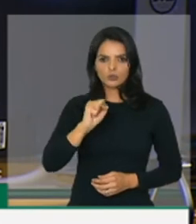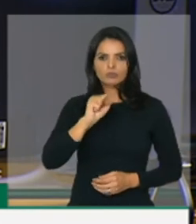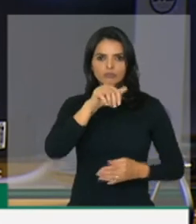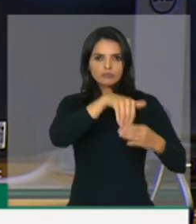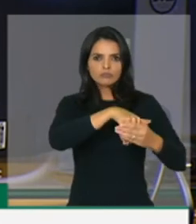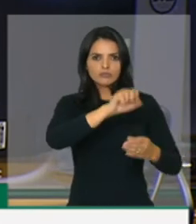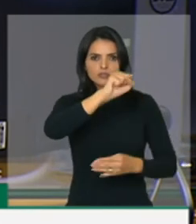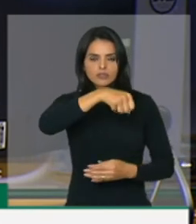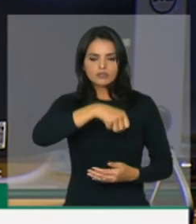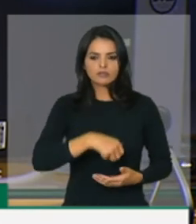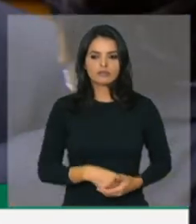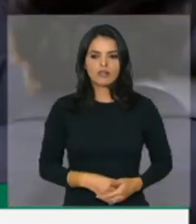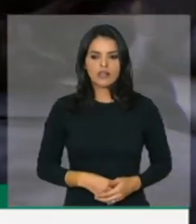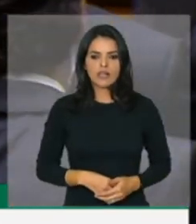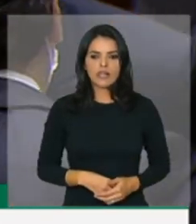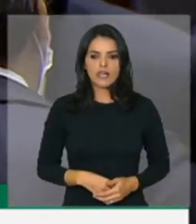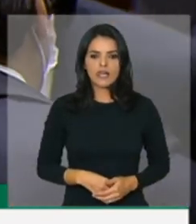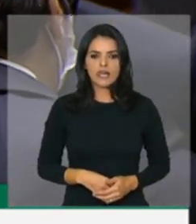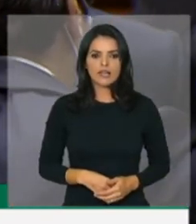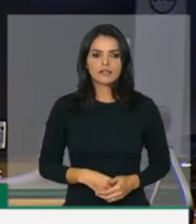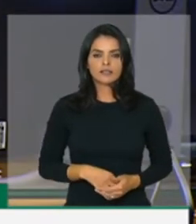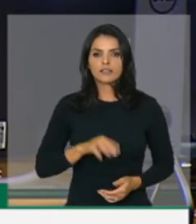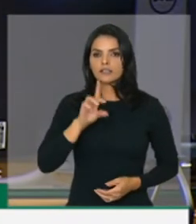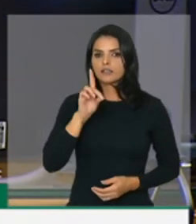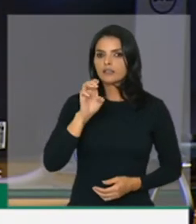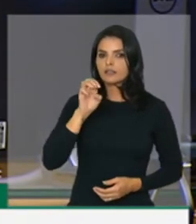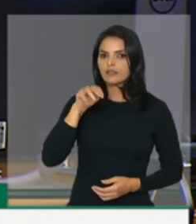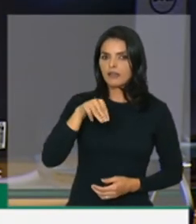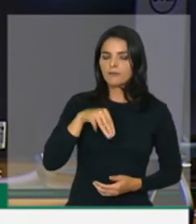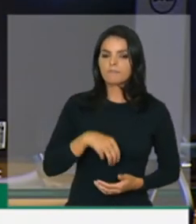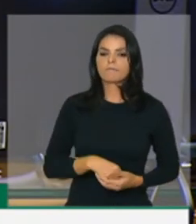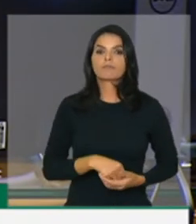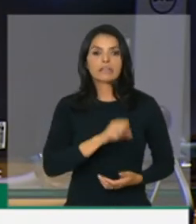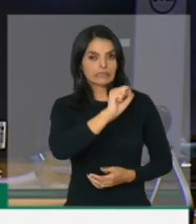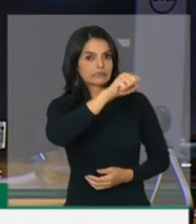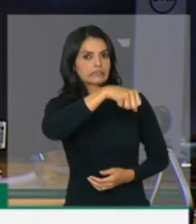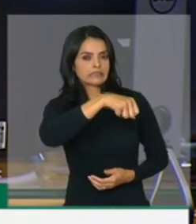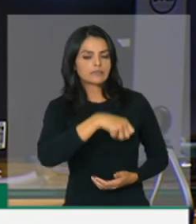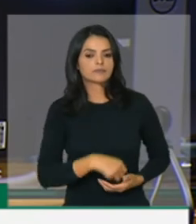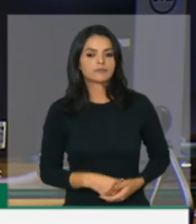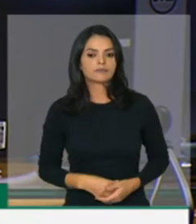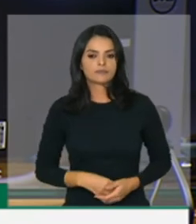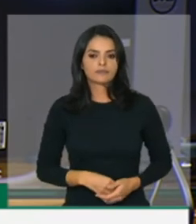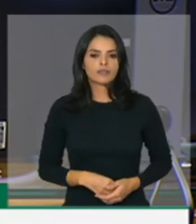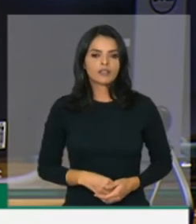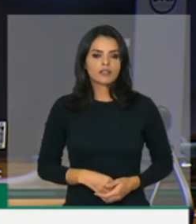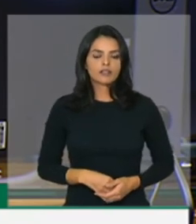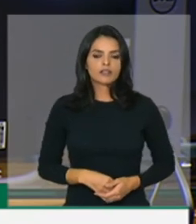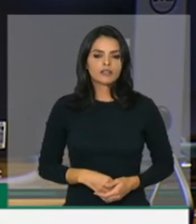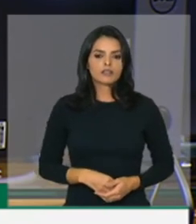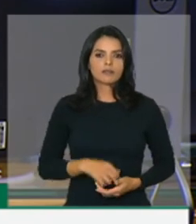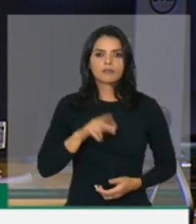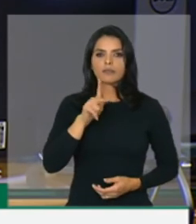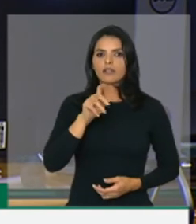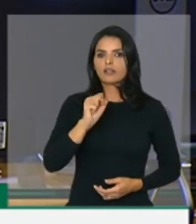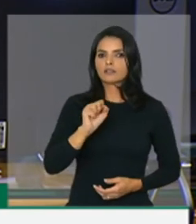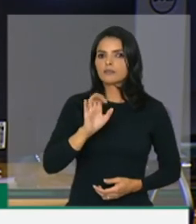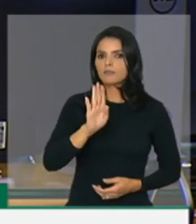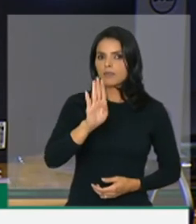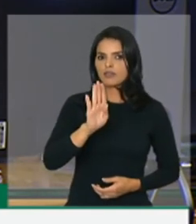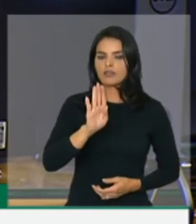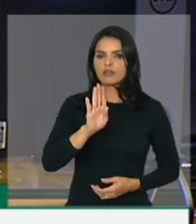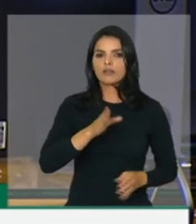presidente. Como orienta o Democratas? Sim, ao parecer, presidente. Como orienta o PSB?